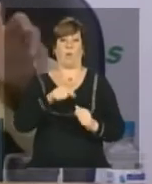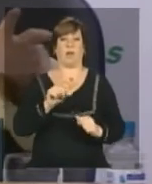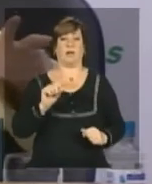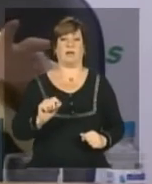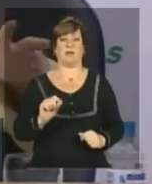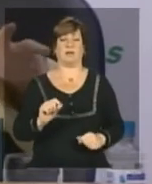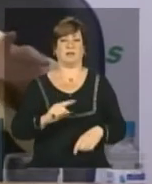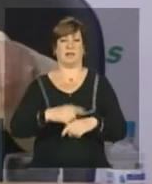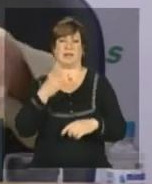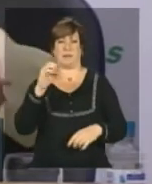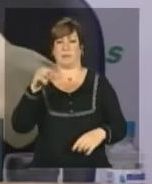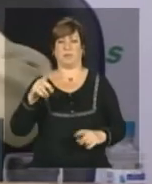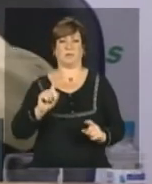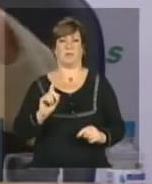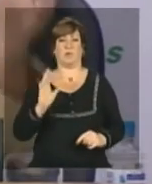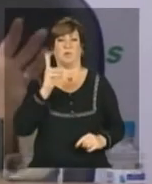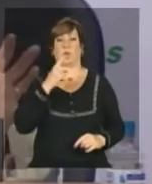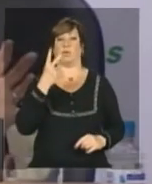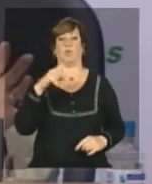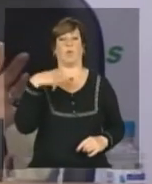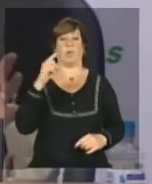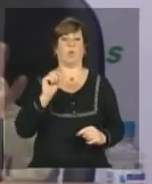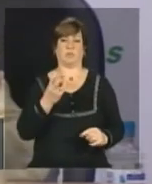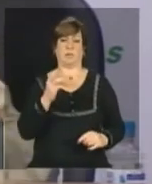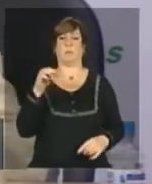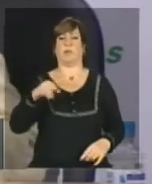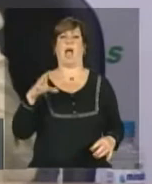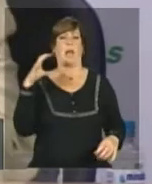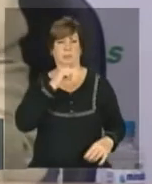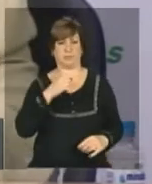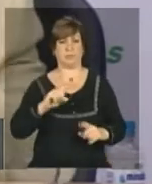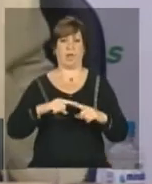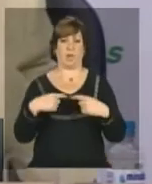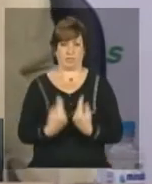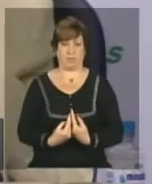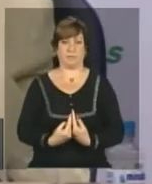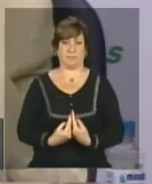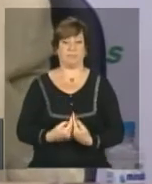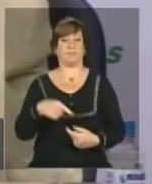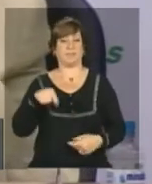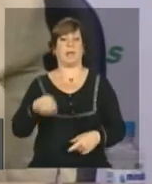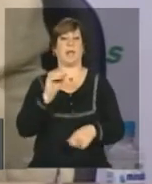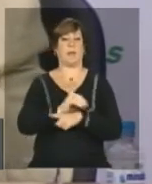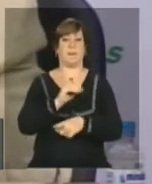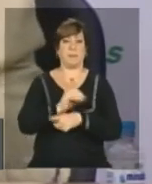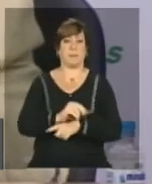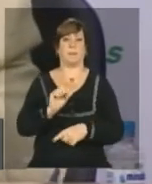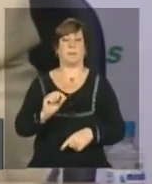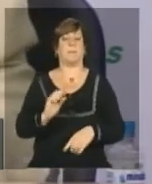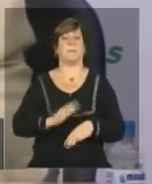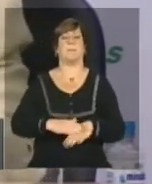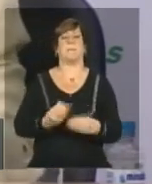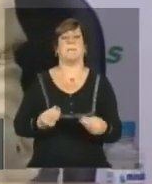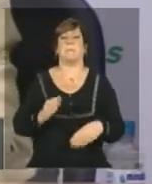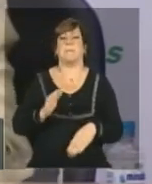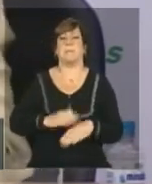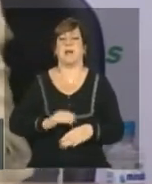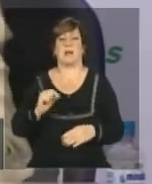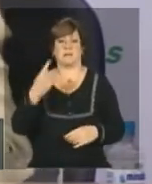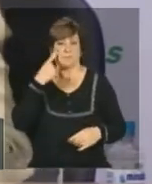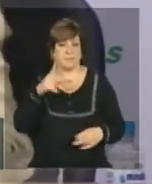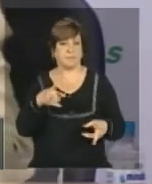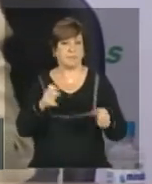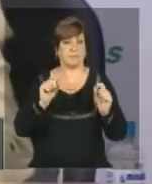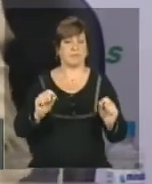levar meia hora, em vez de levar 2 horas, leva meia hora. Não é? A área do abastecimento é muito mais